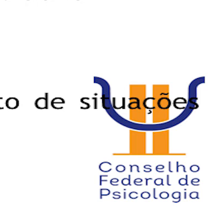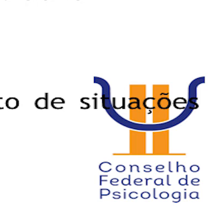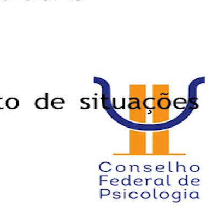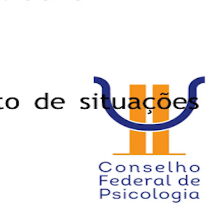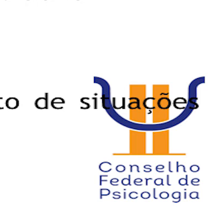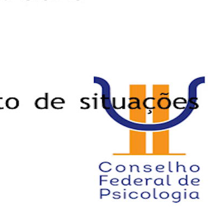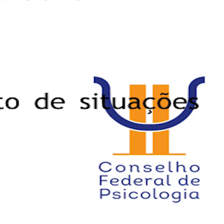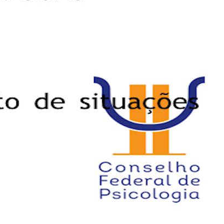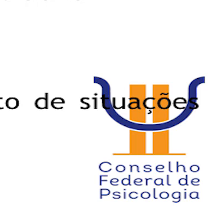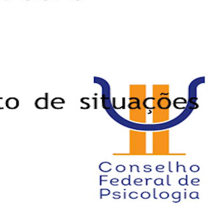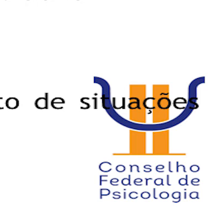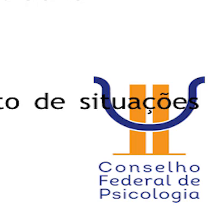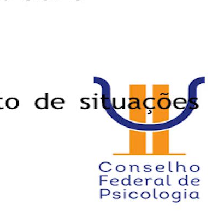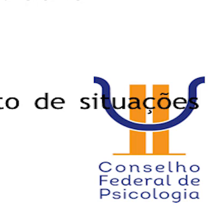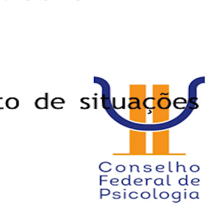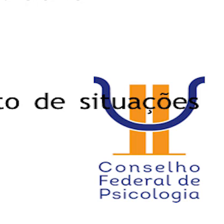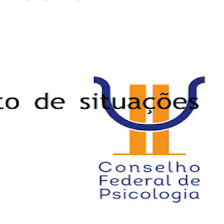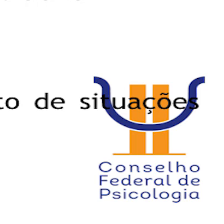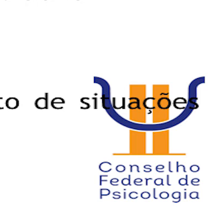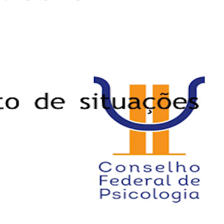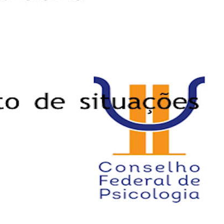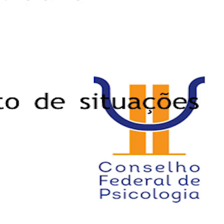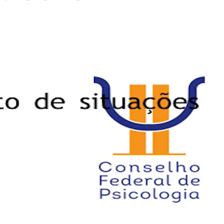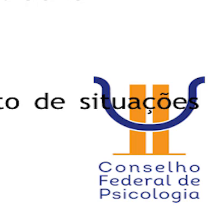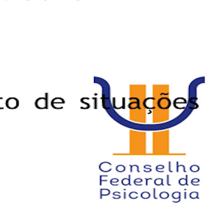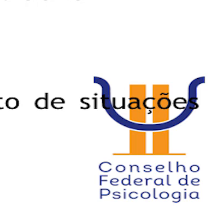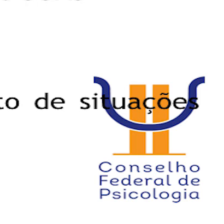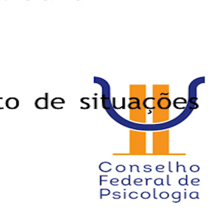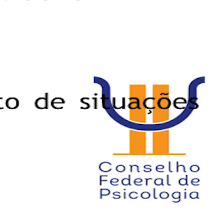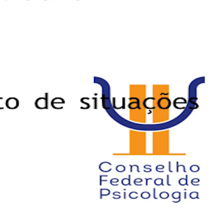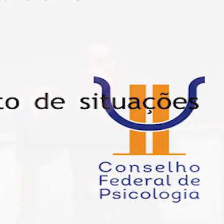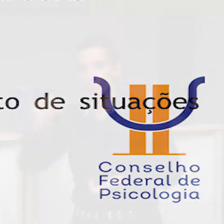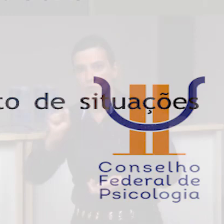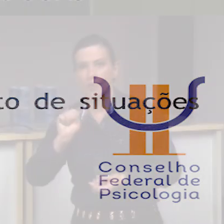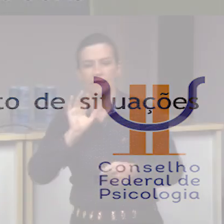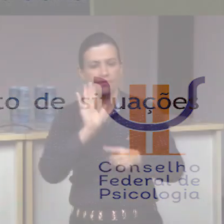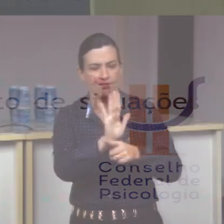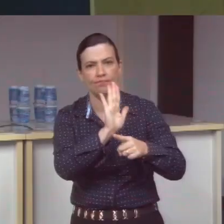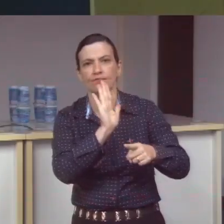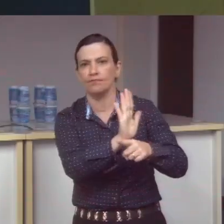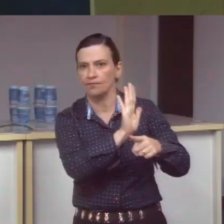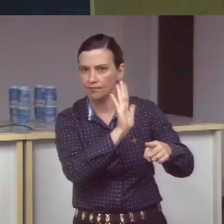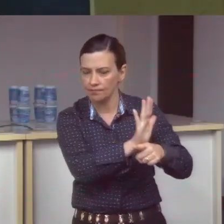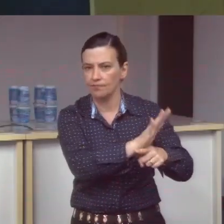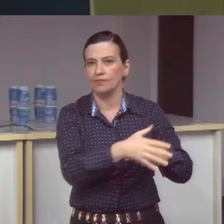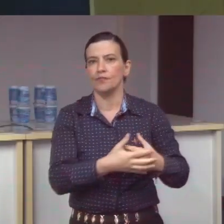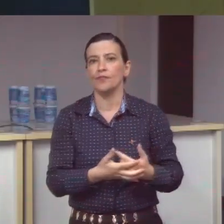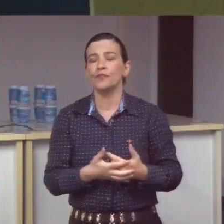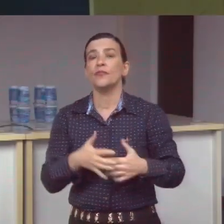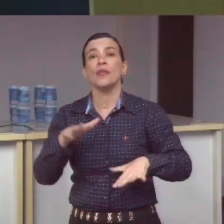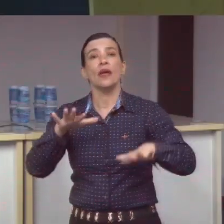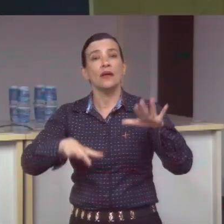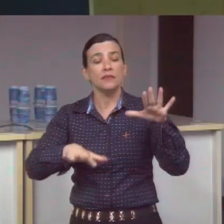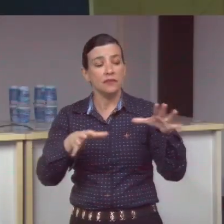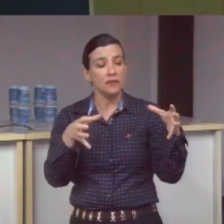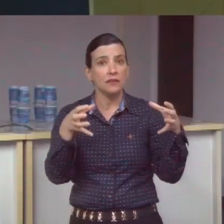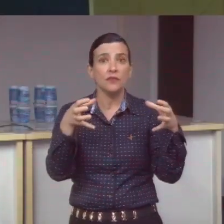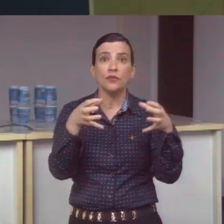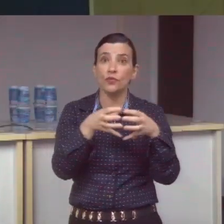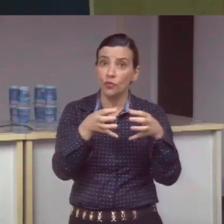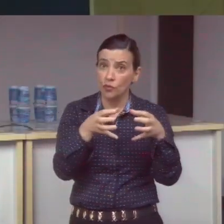de rede SUS e SUAS, né? Temos visto em algumas situações são os profissionais